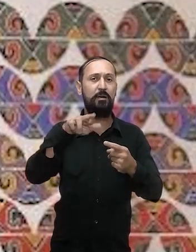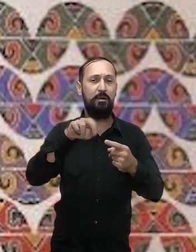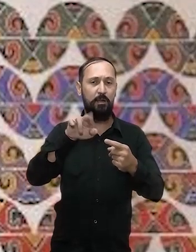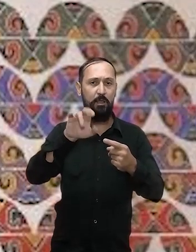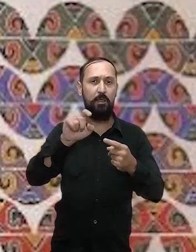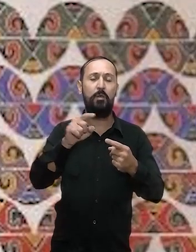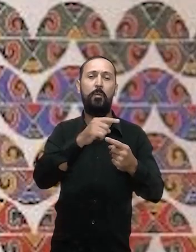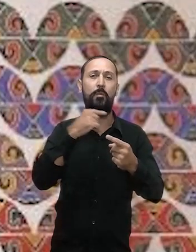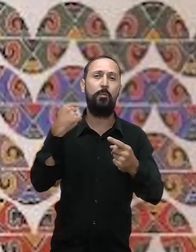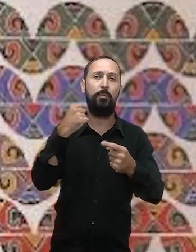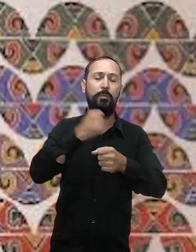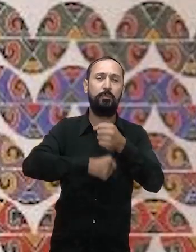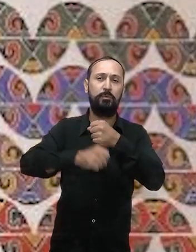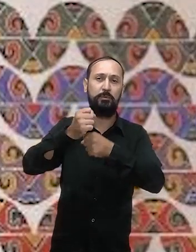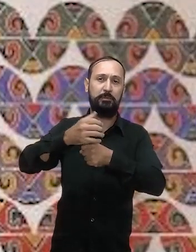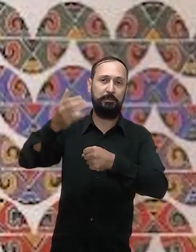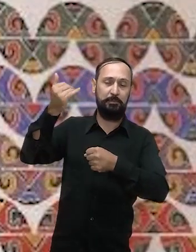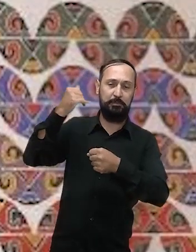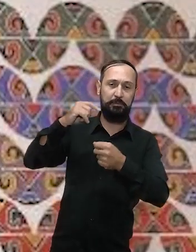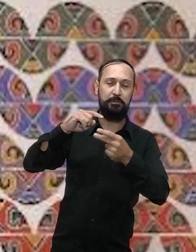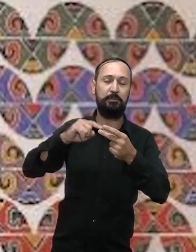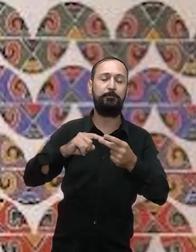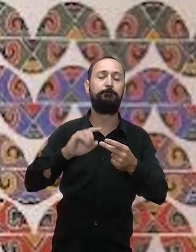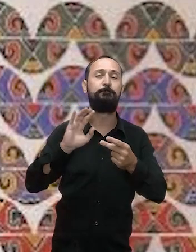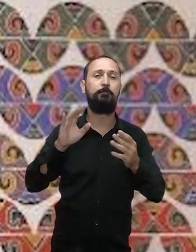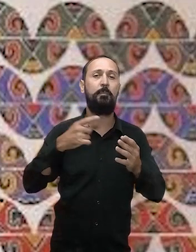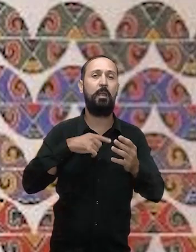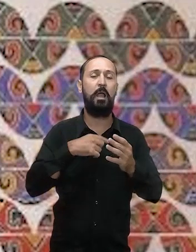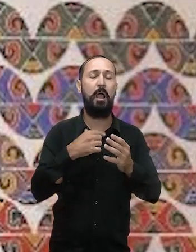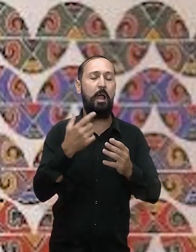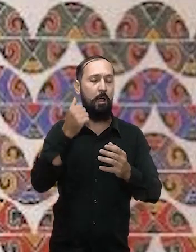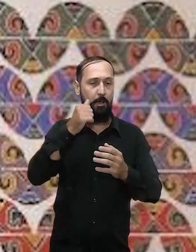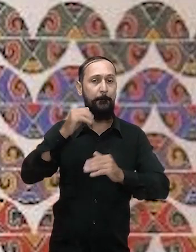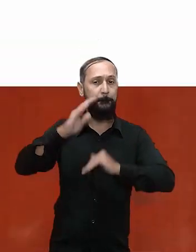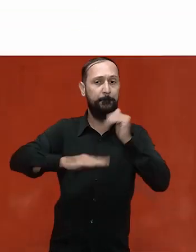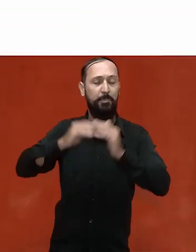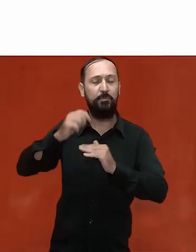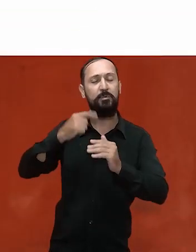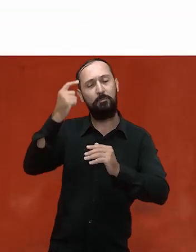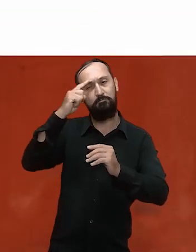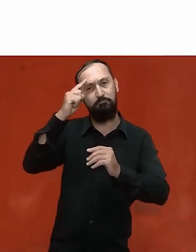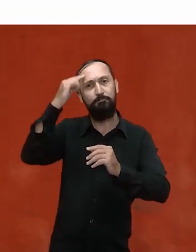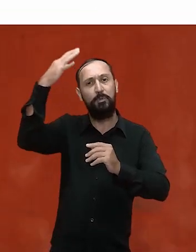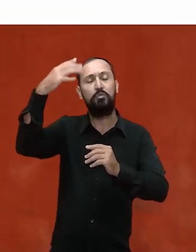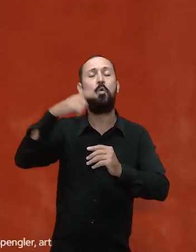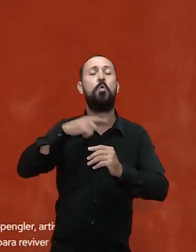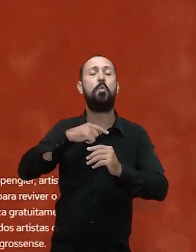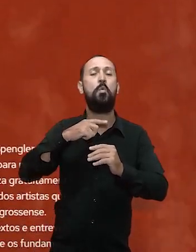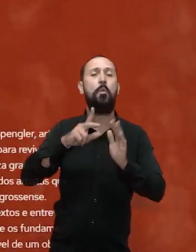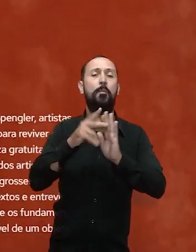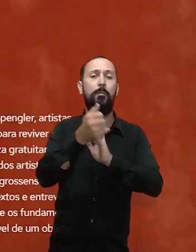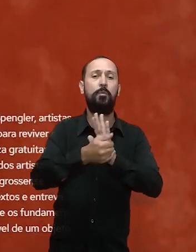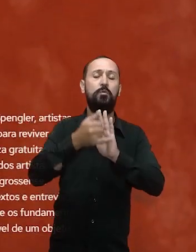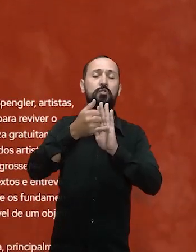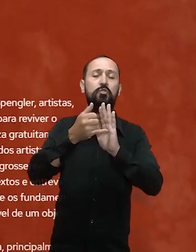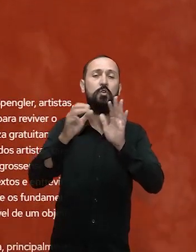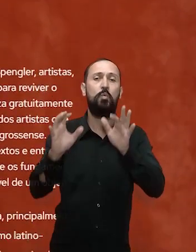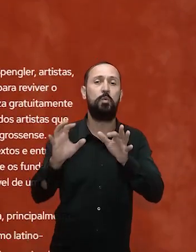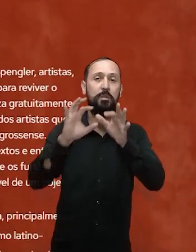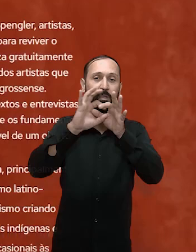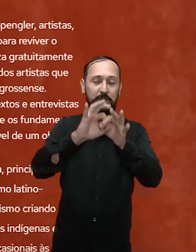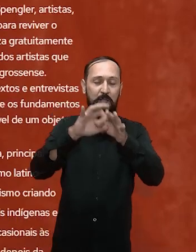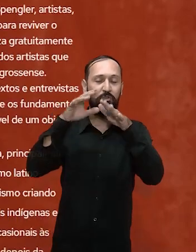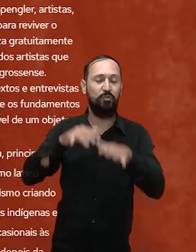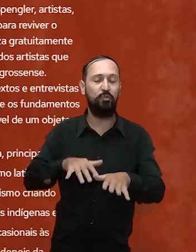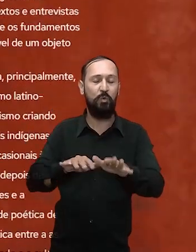Henrique Spengler, morto há 18 anos, a produtora cultural Caroline Garcia idealizou o projeto